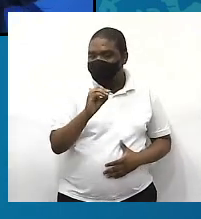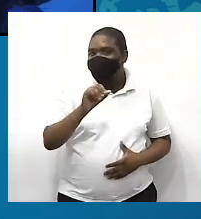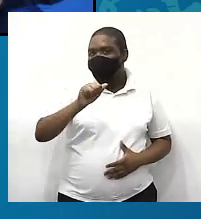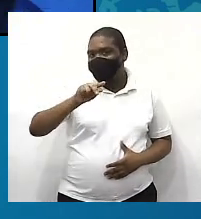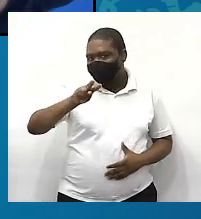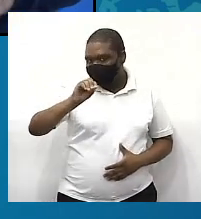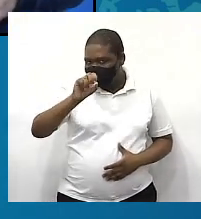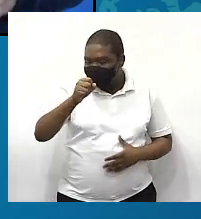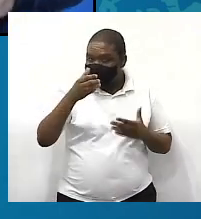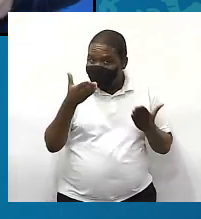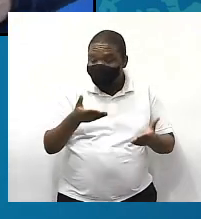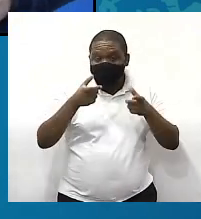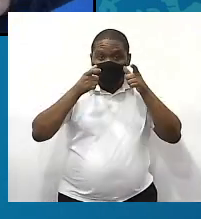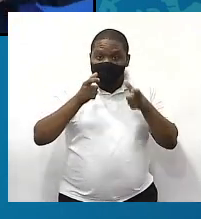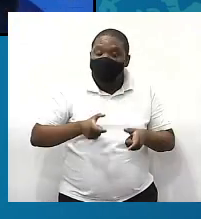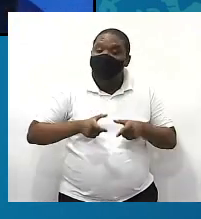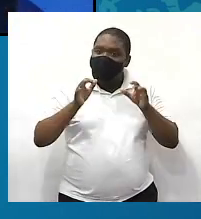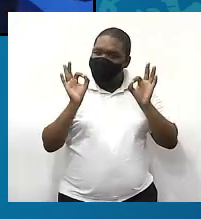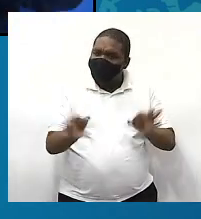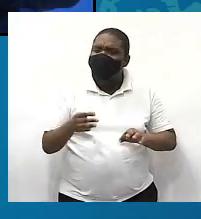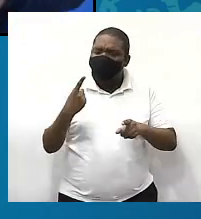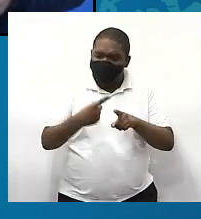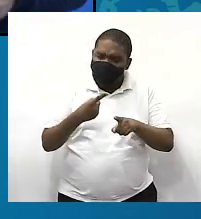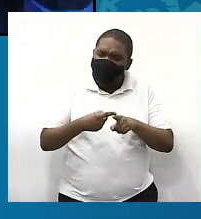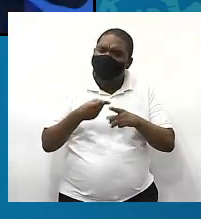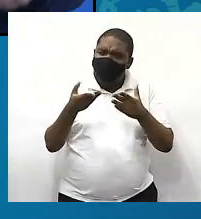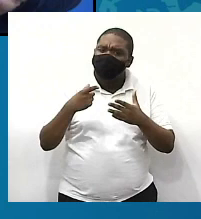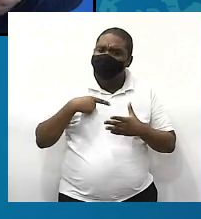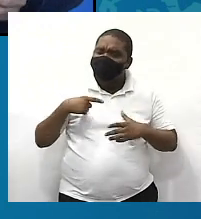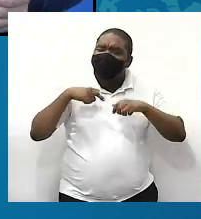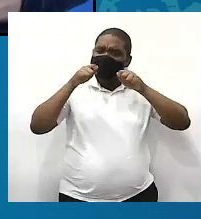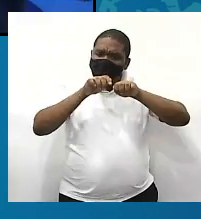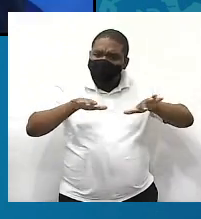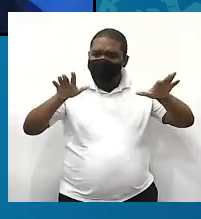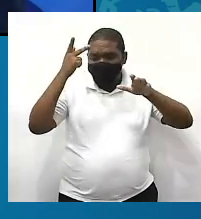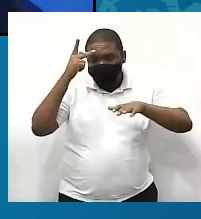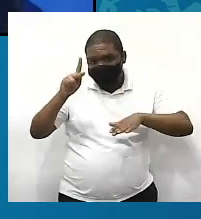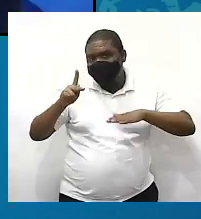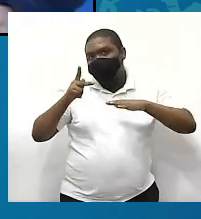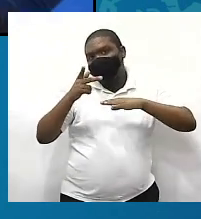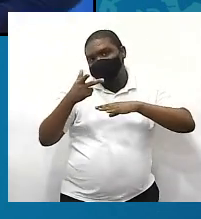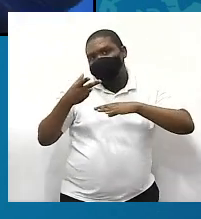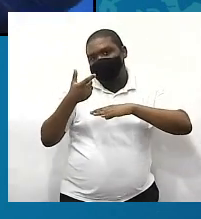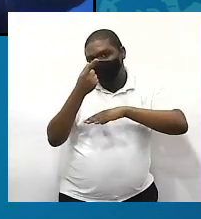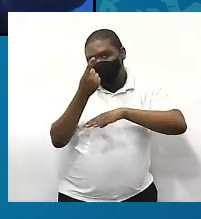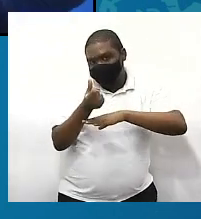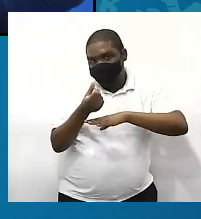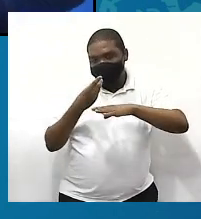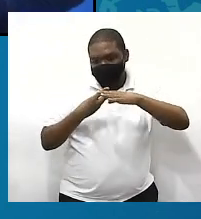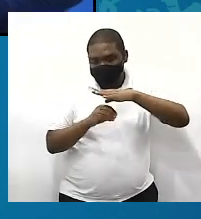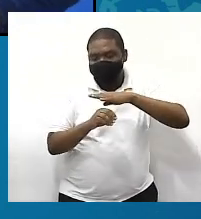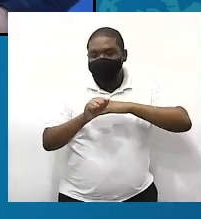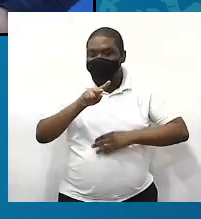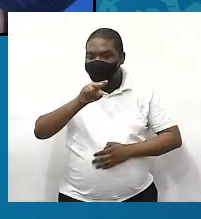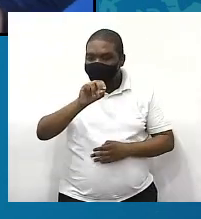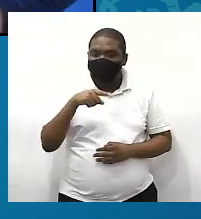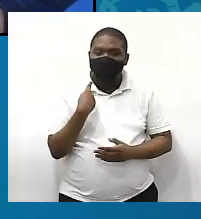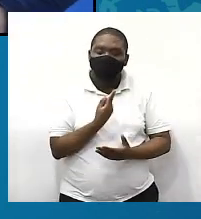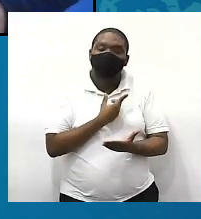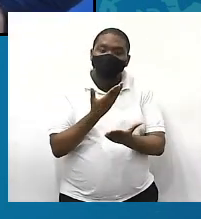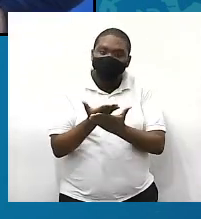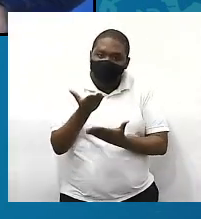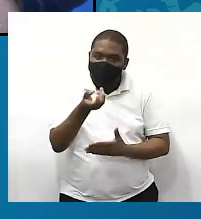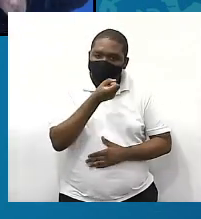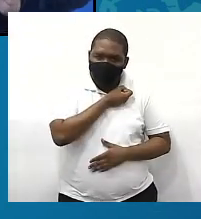16/30. Isso é bem interessante porque é uma partilha para fração e a gente vai ver quando for estudar especificamente número